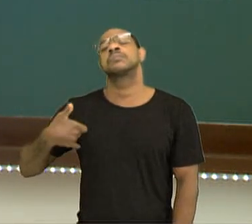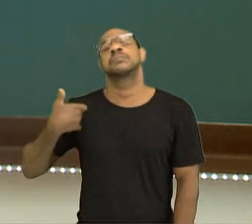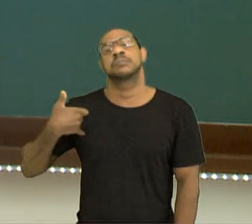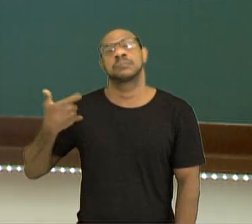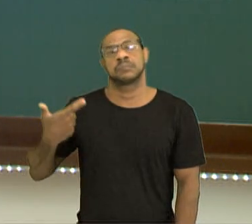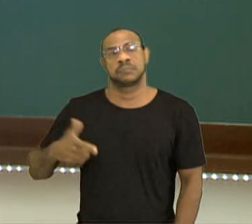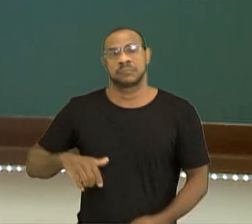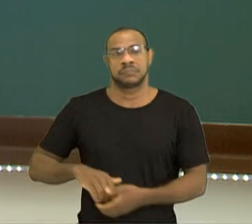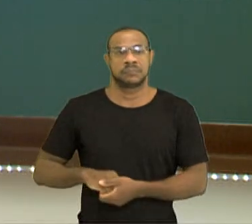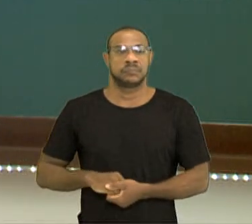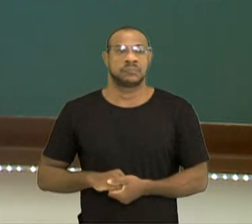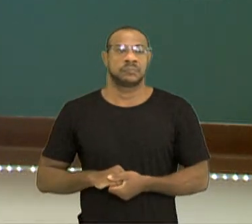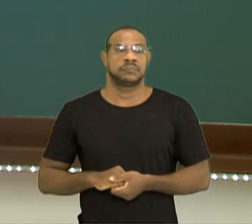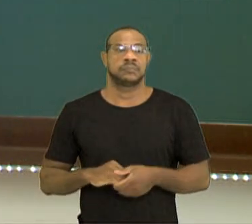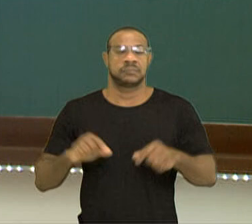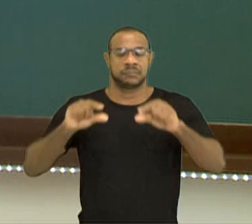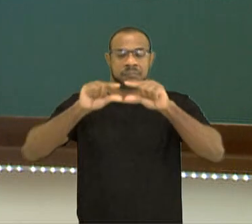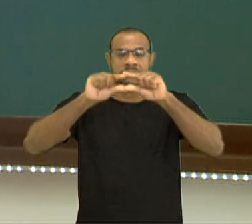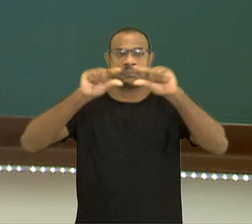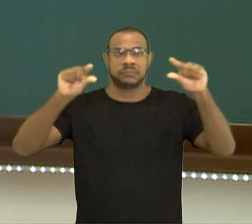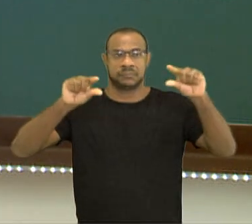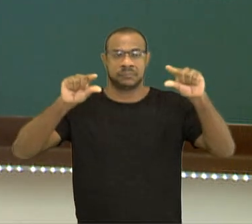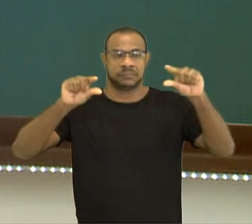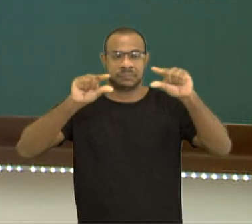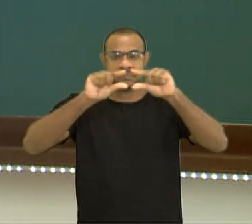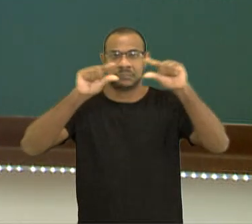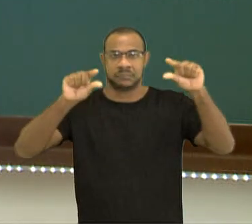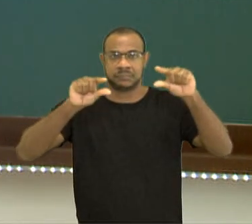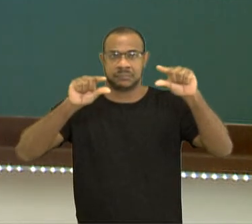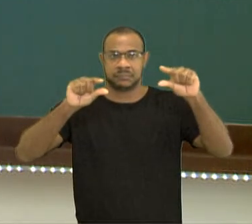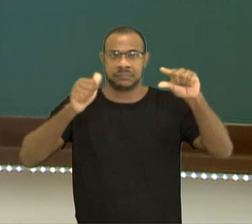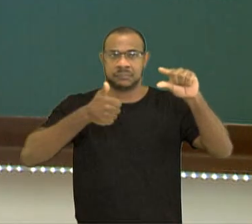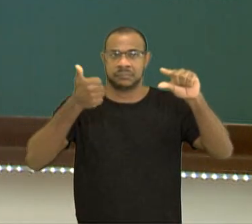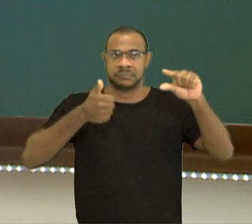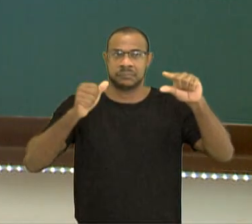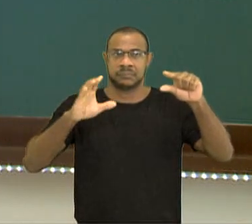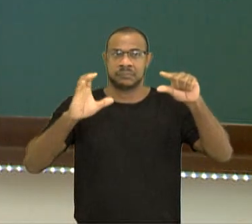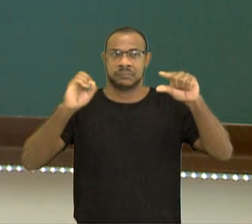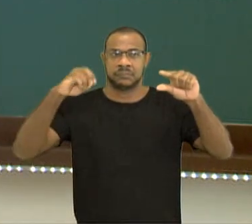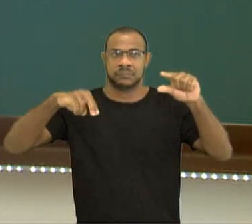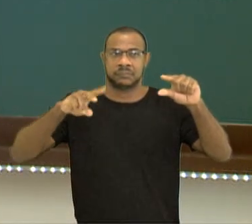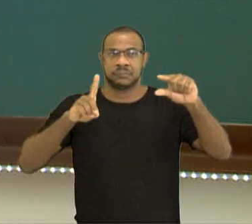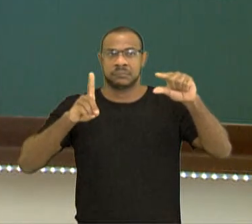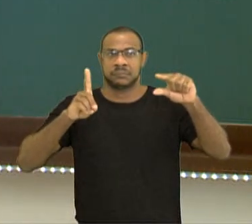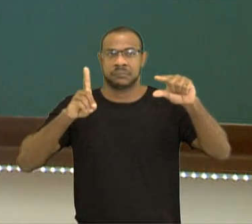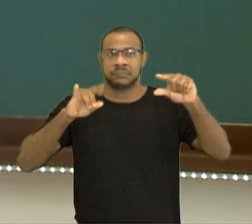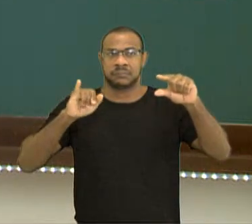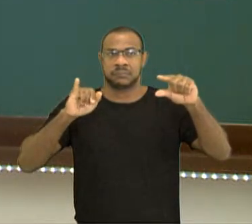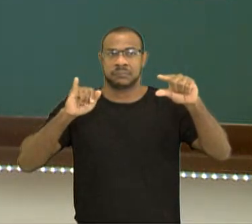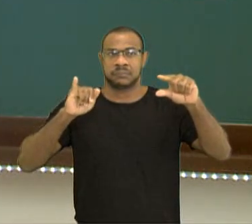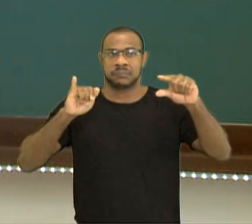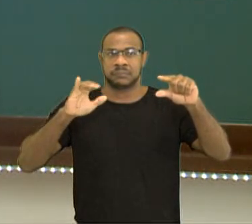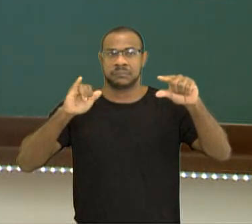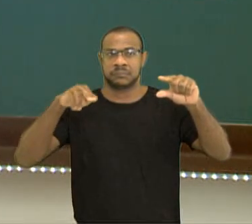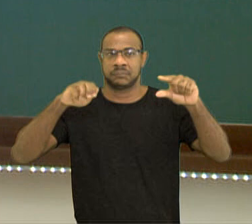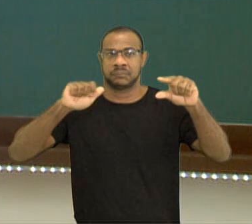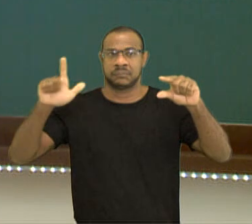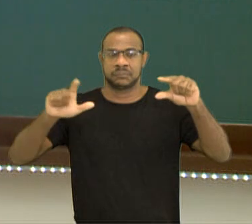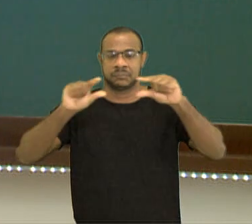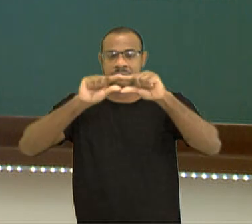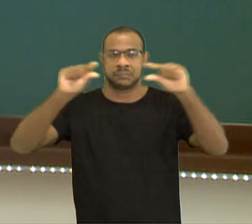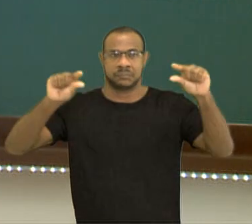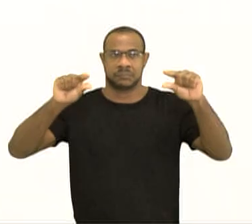na primeira condicional, a famosa first conditional. A primeira condicional, ela é usada para falar